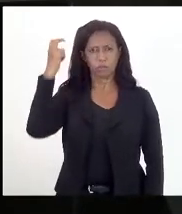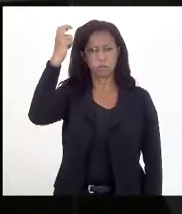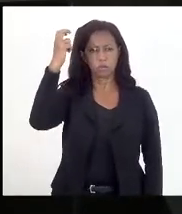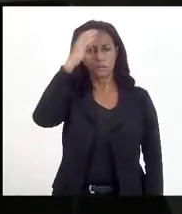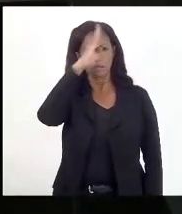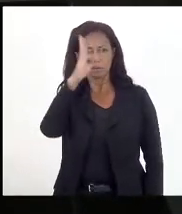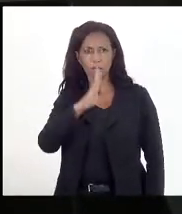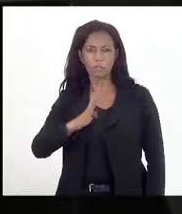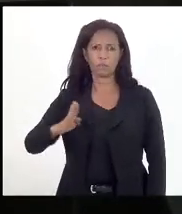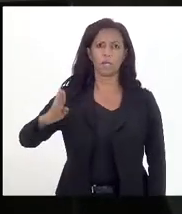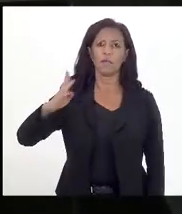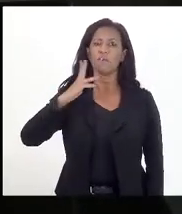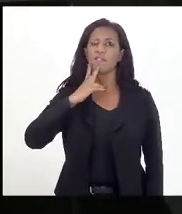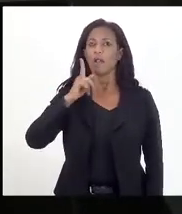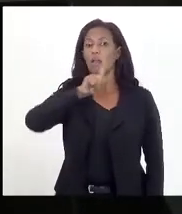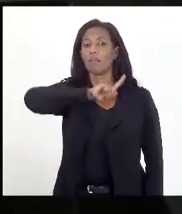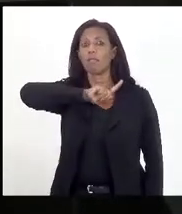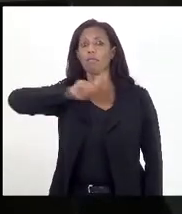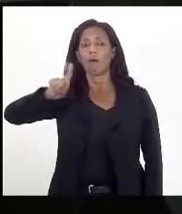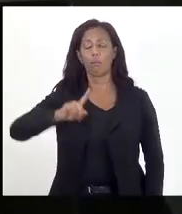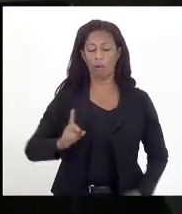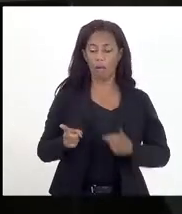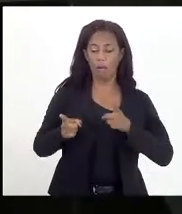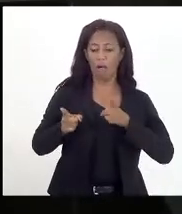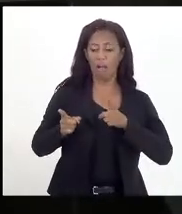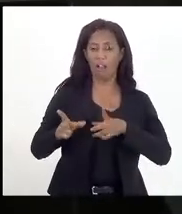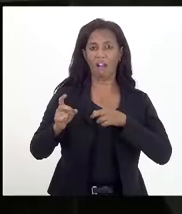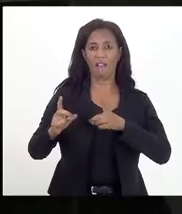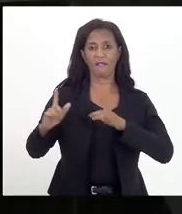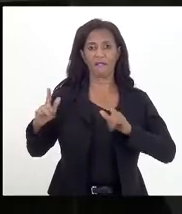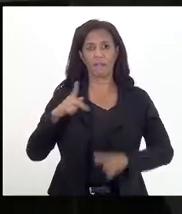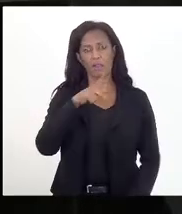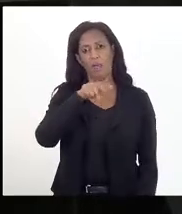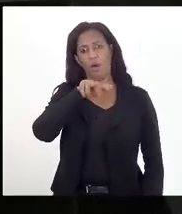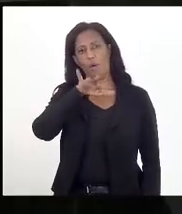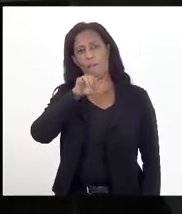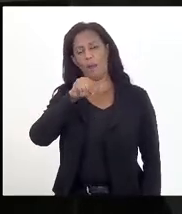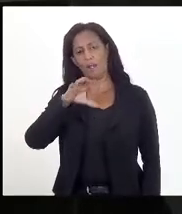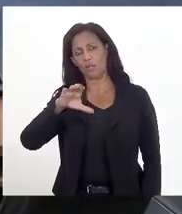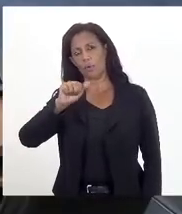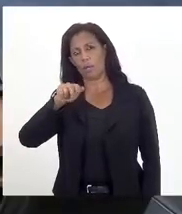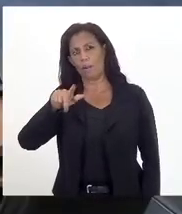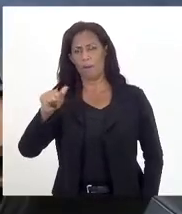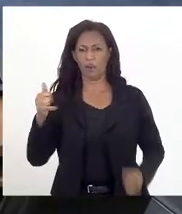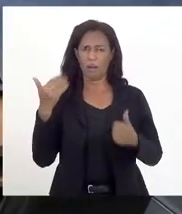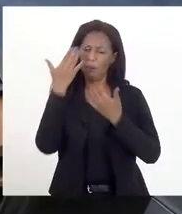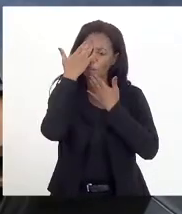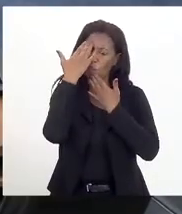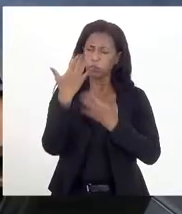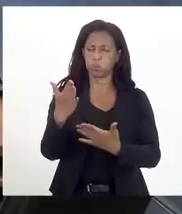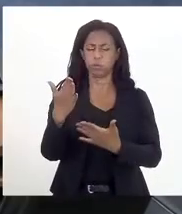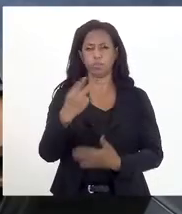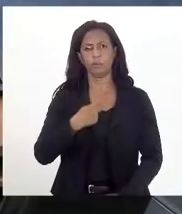dizendo não à venda do Palácio Capanema Muito obrigado senhora presidente